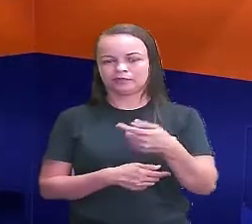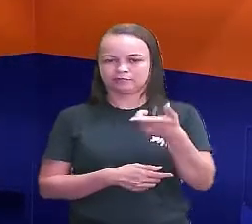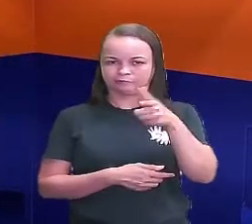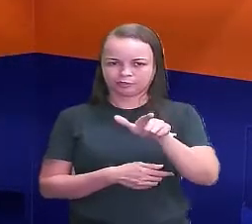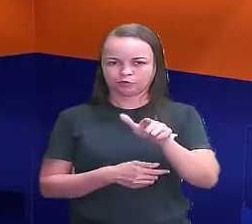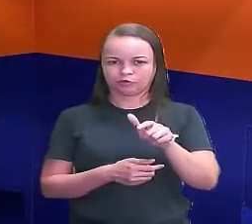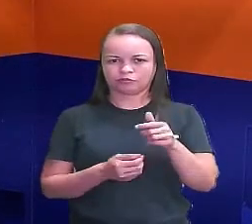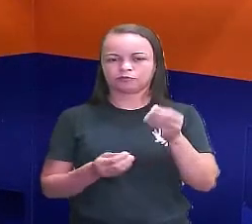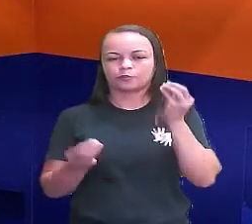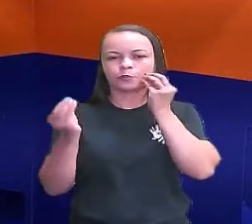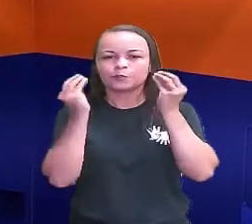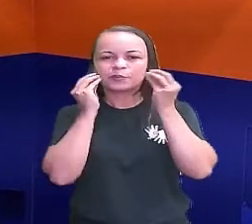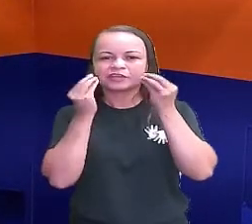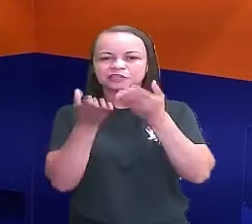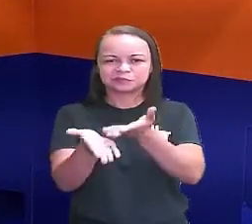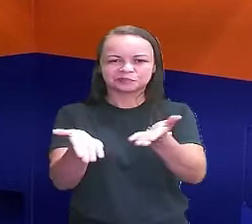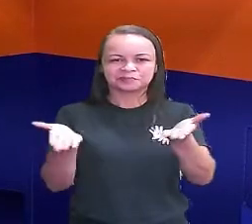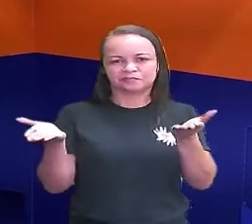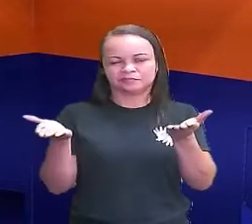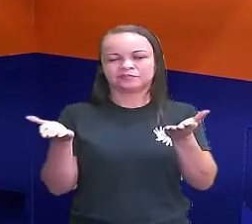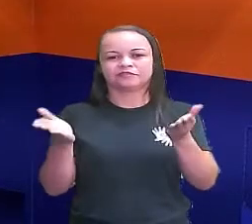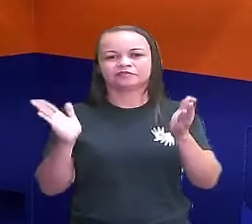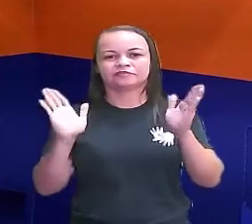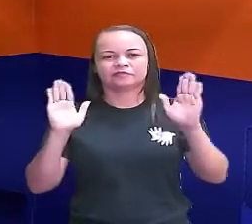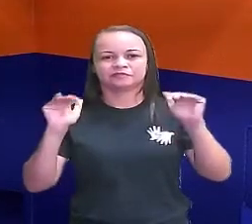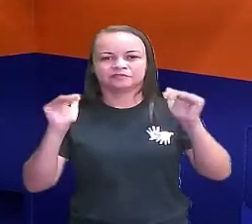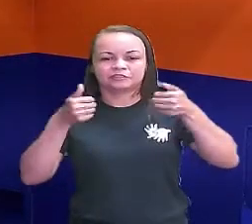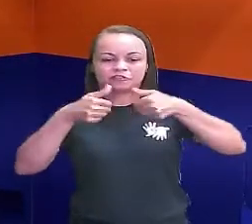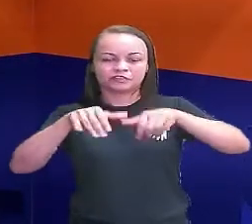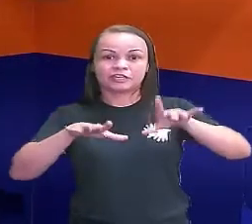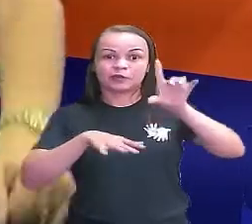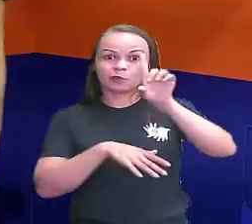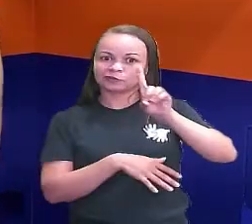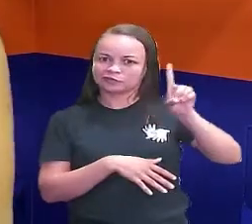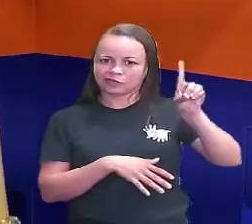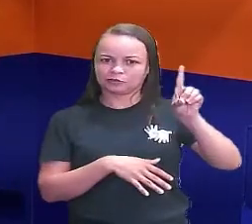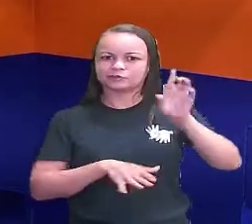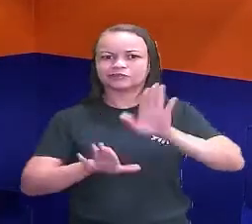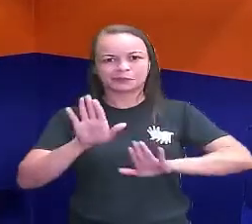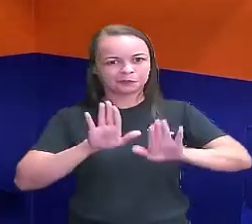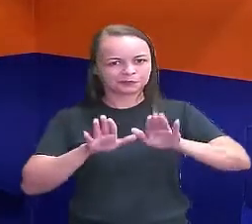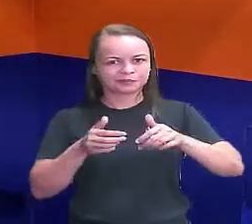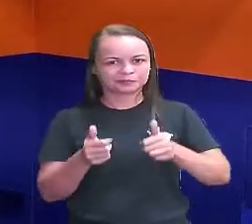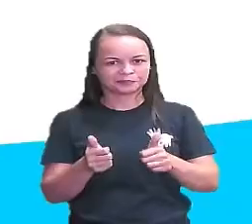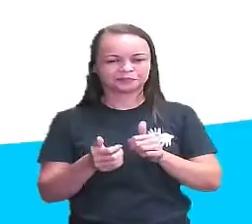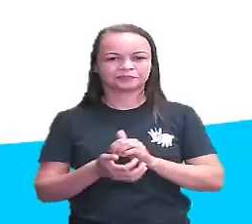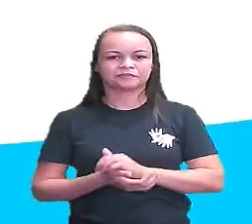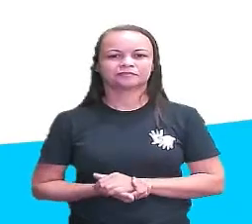novamente. Um beijo para vocês. Fiquem com Deus e se cuidem.